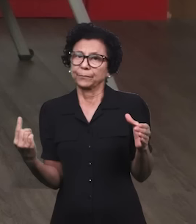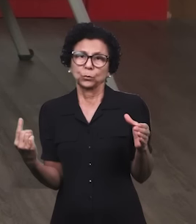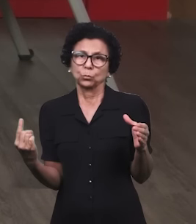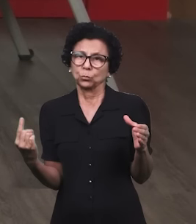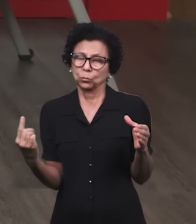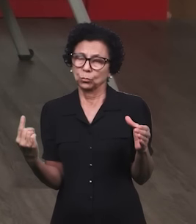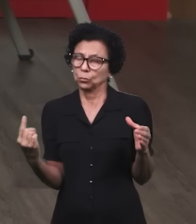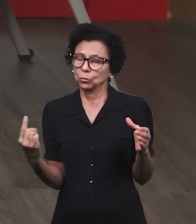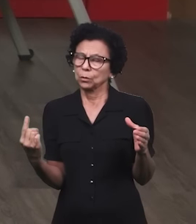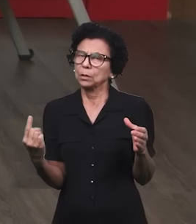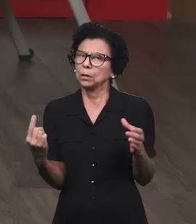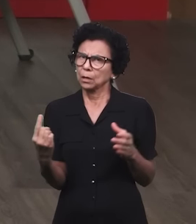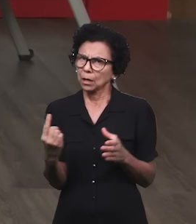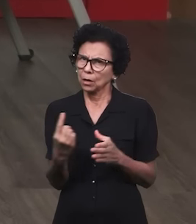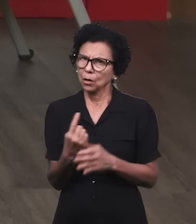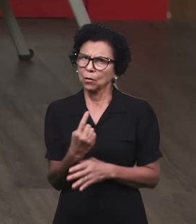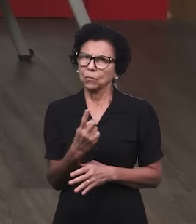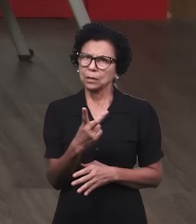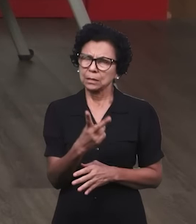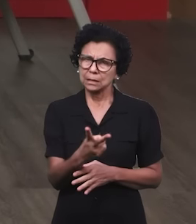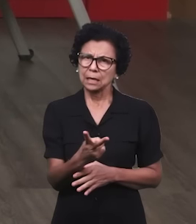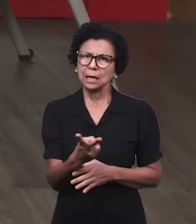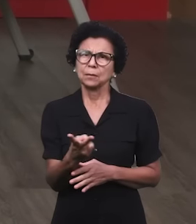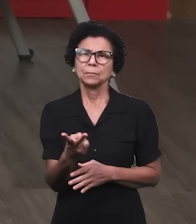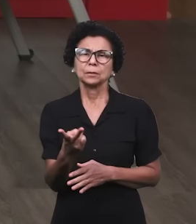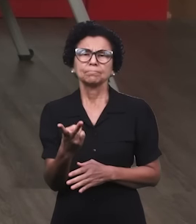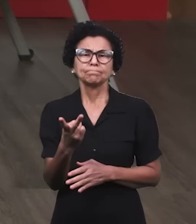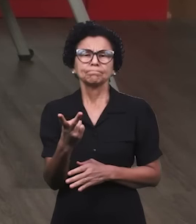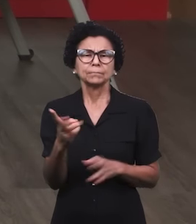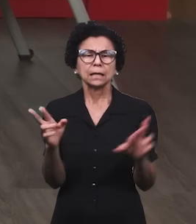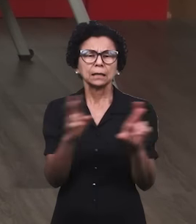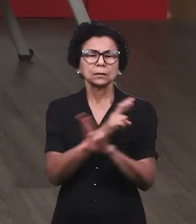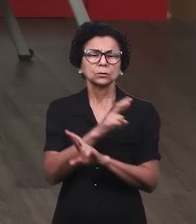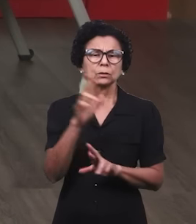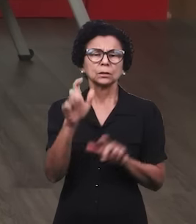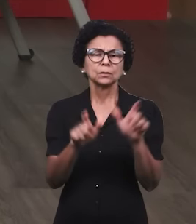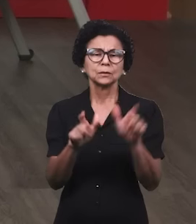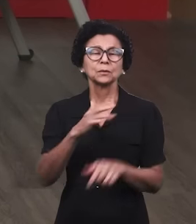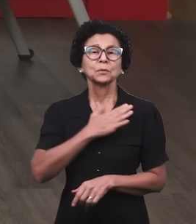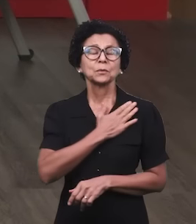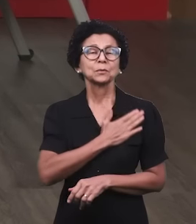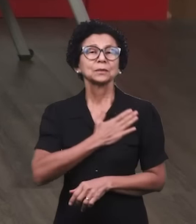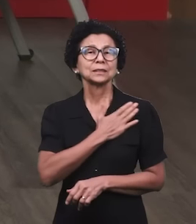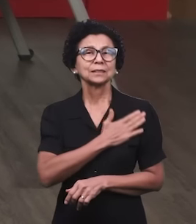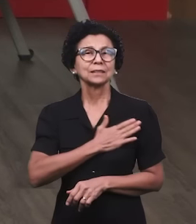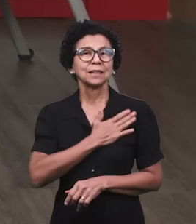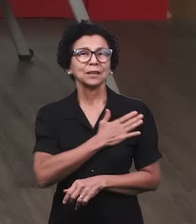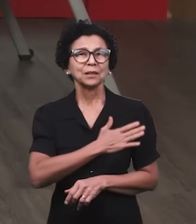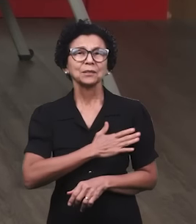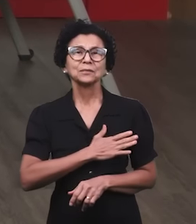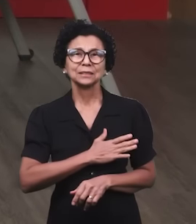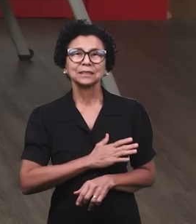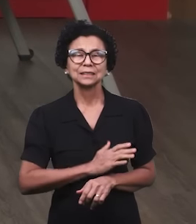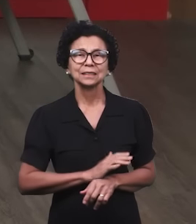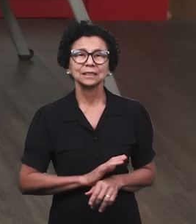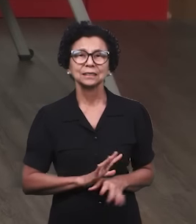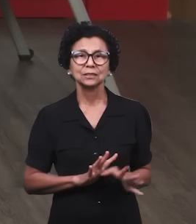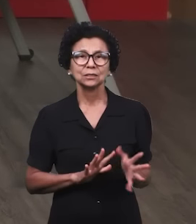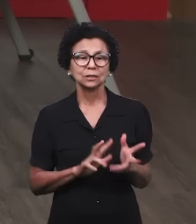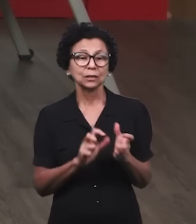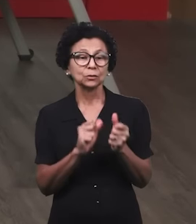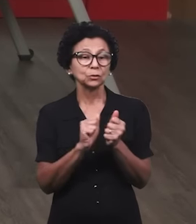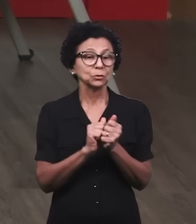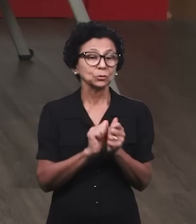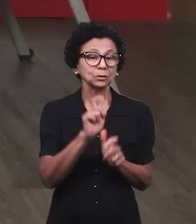interesse de estar perto das pessoas, ele gostava de estar perto das pessoas. Às vezes, os